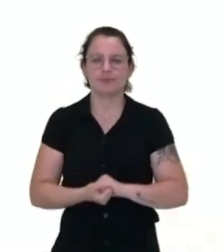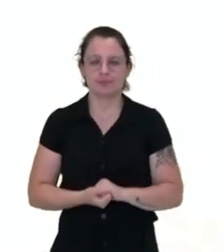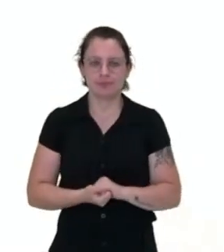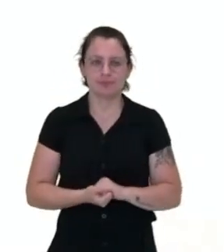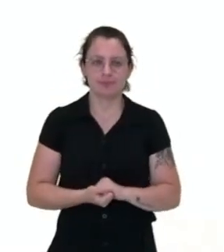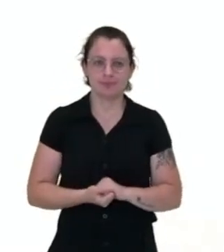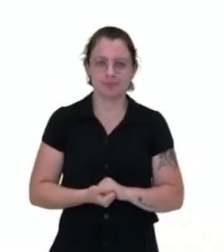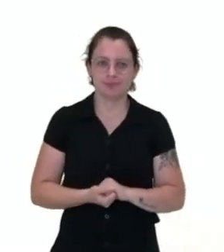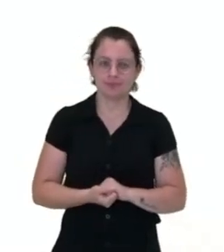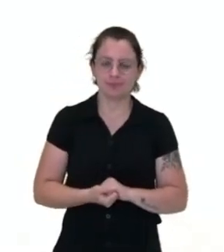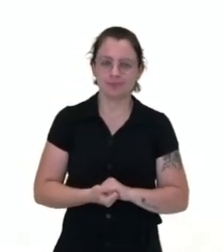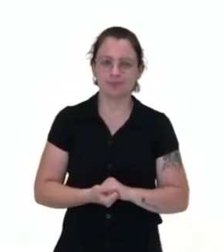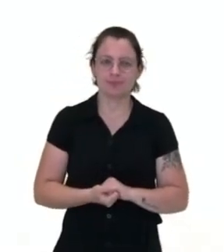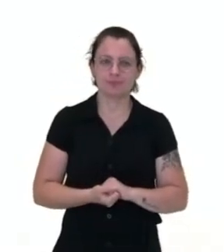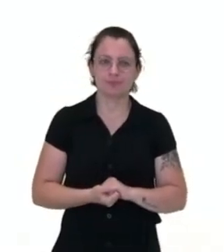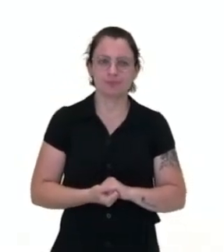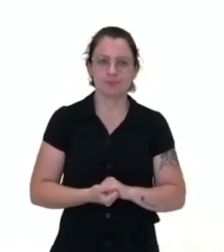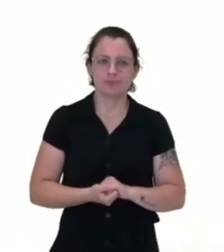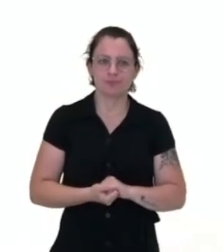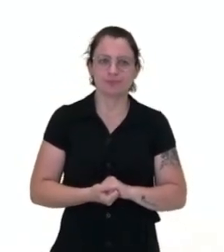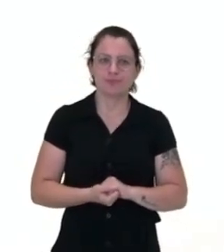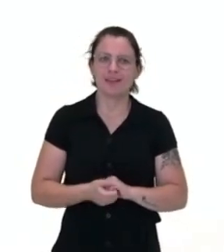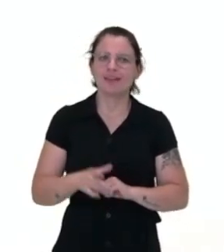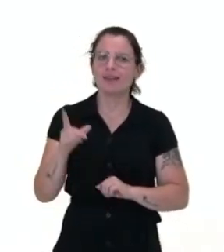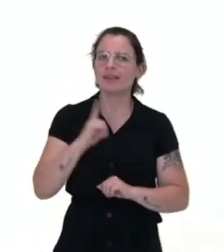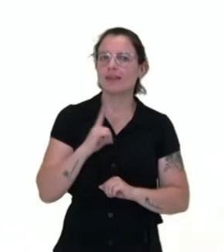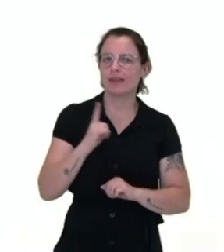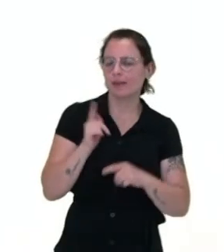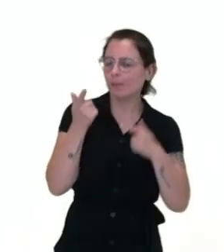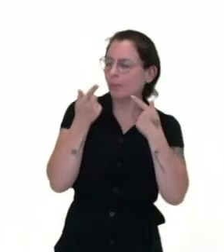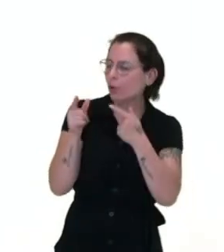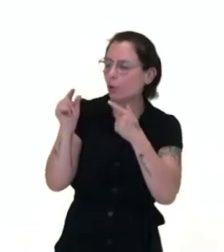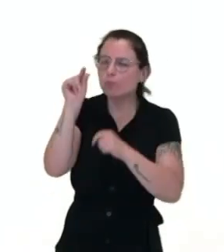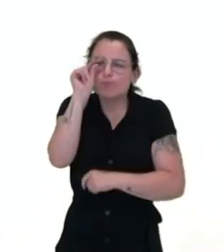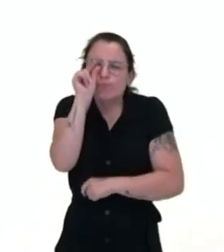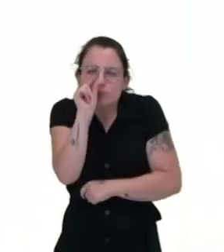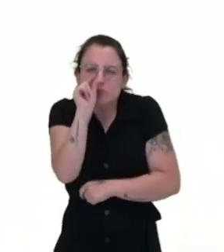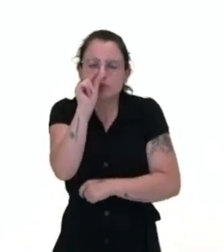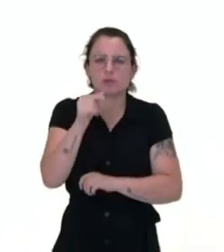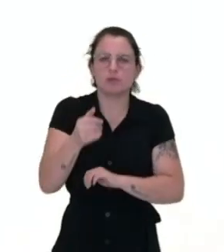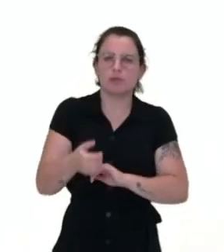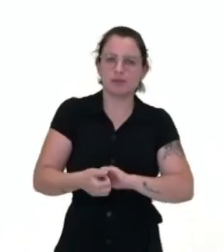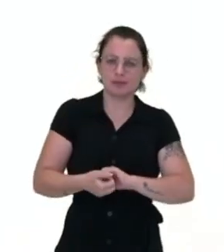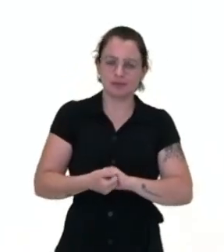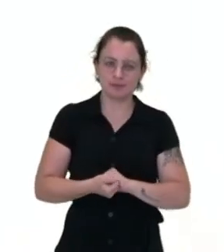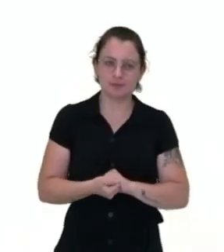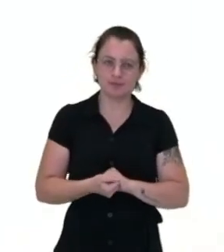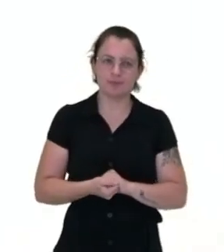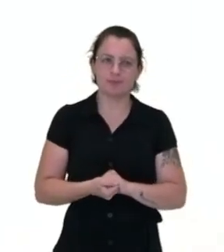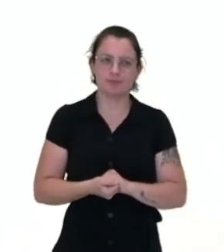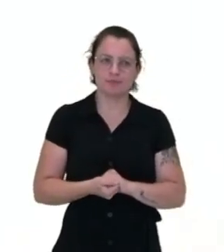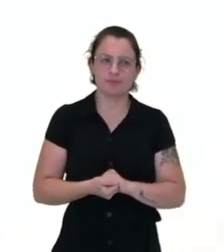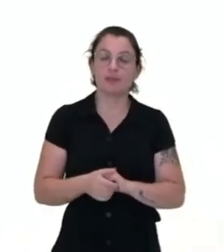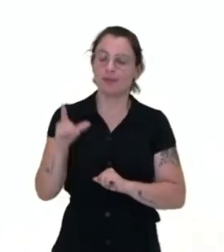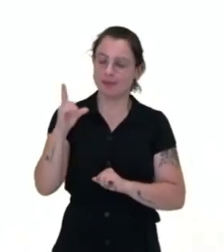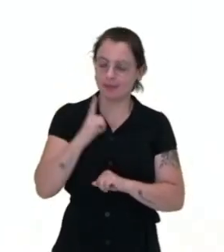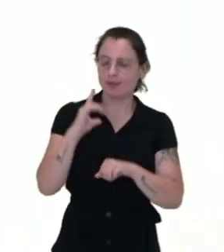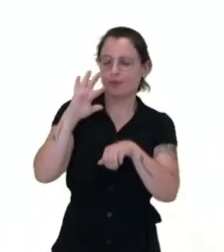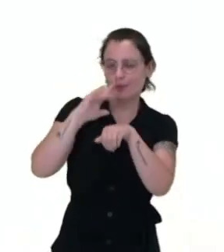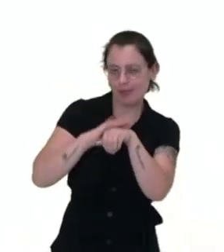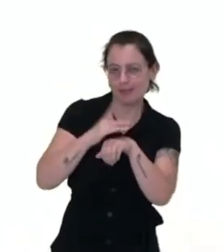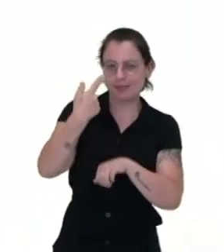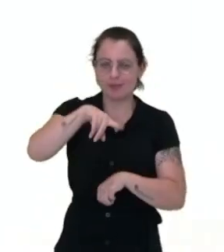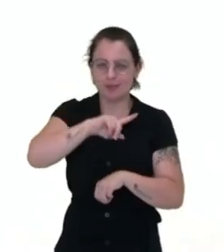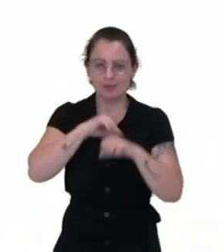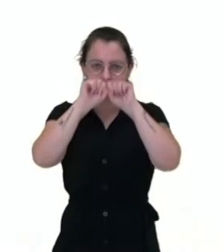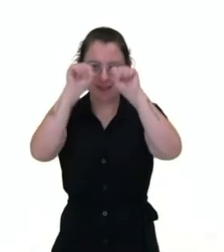fazem parte desse sistema. Elas são provocadas, então, por micro-organismos. Então, doenças do nosso sistema respiratório